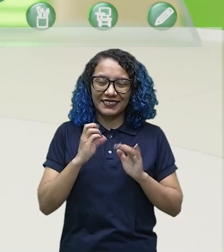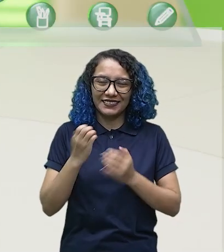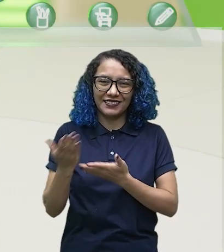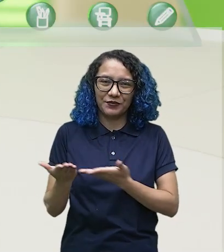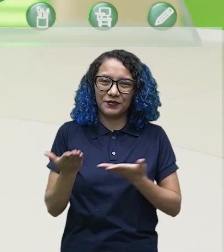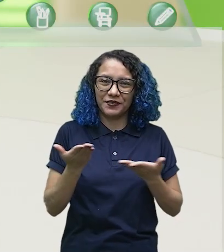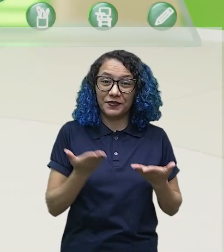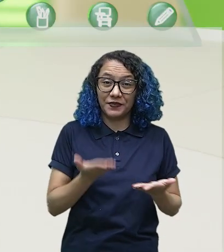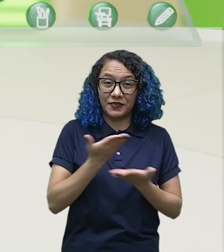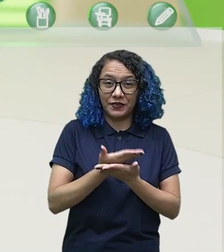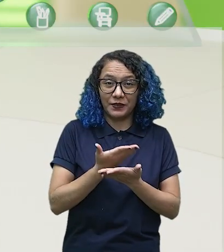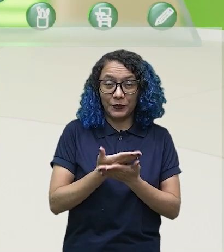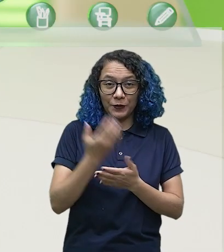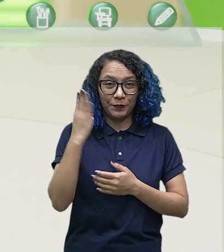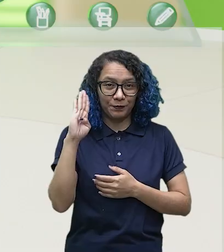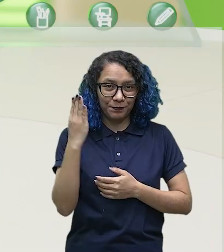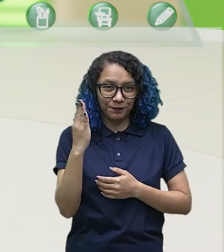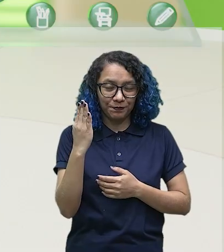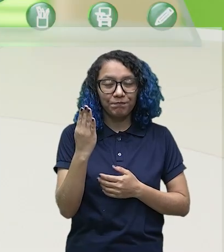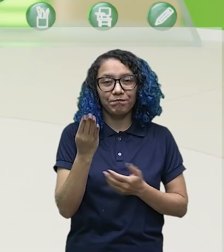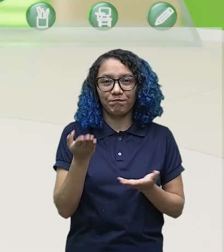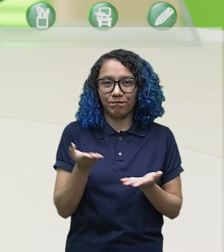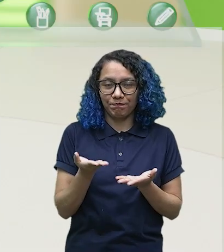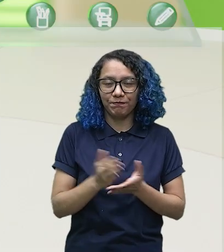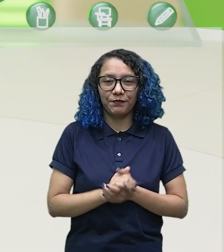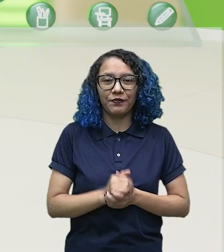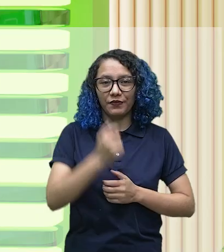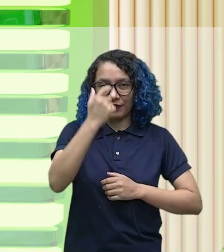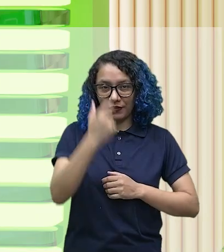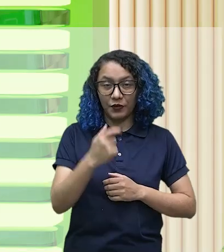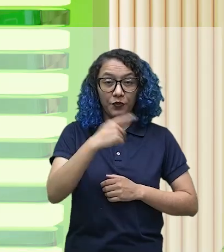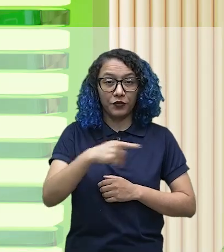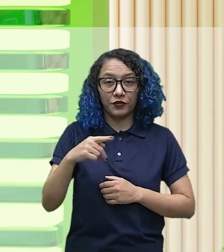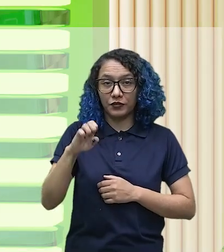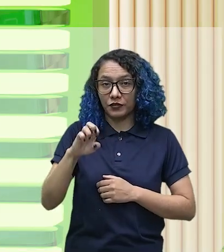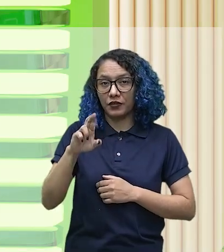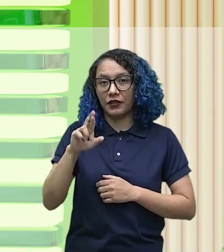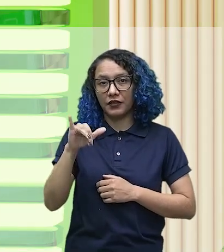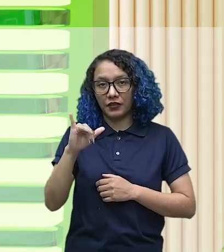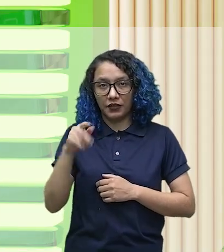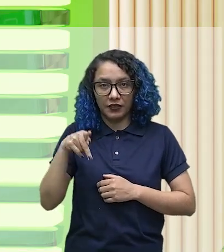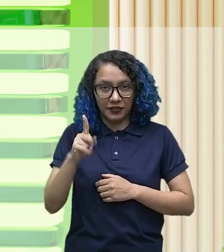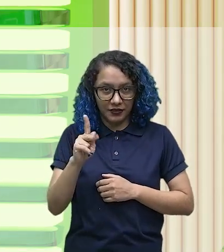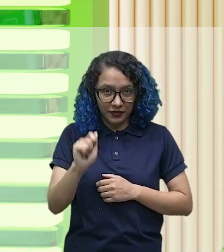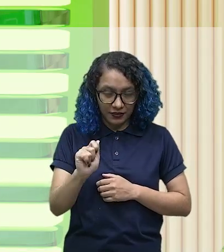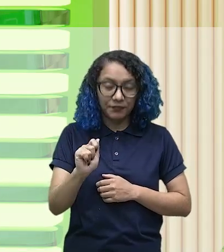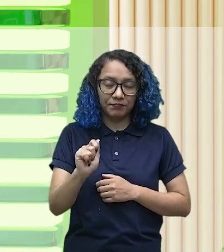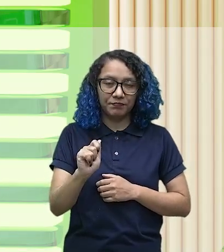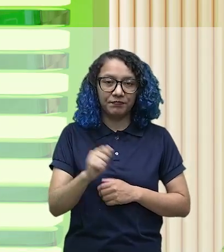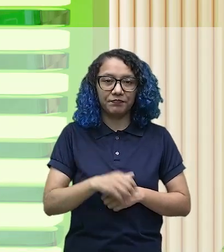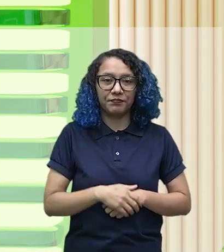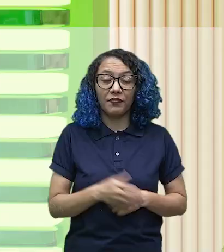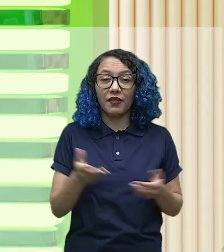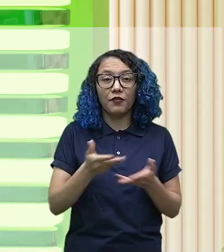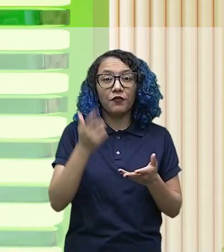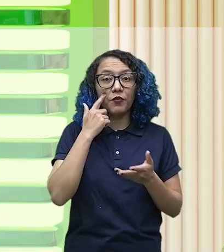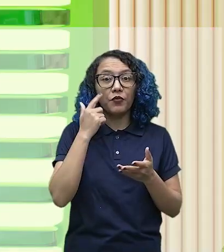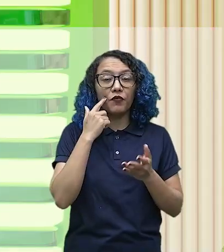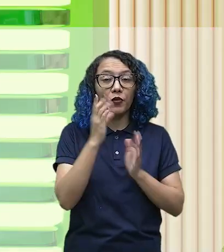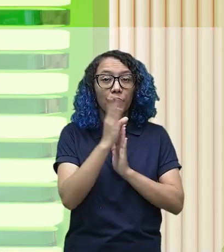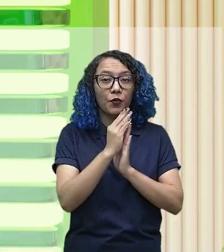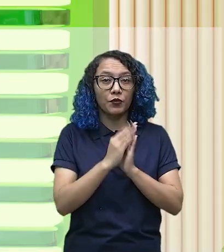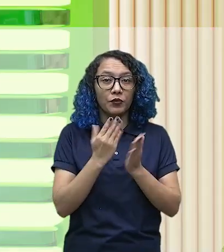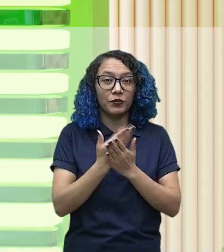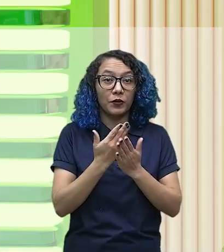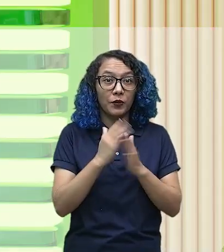sejam bem-vindos à nossa aula de biologia de hoje. Eu sou a professora Érica Guimarães e vamos à leitura